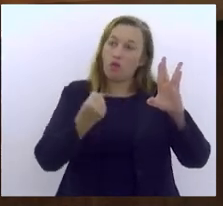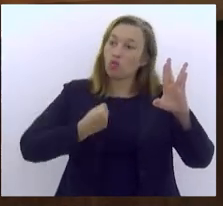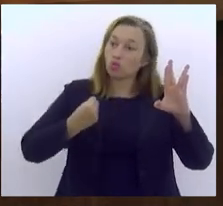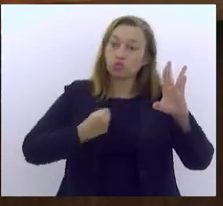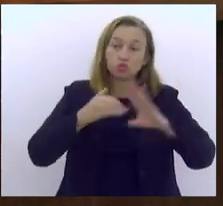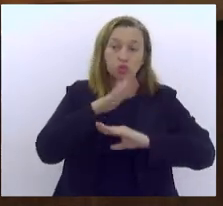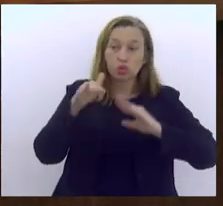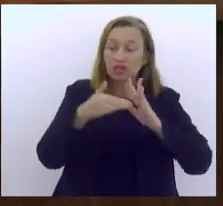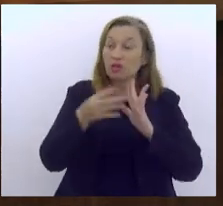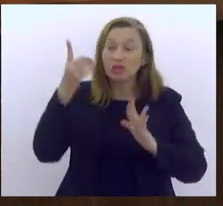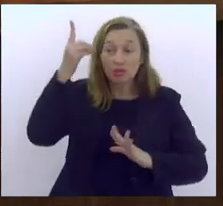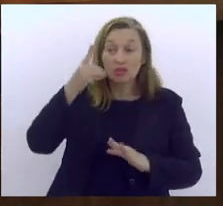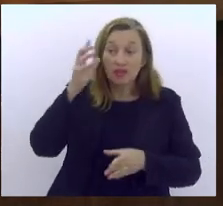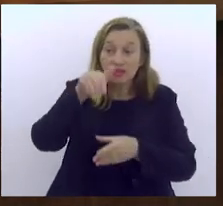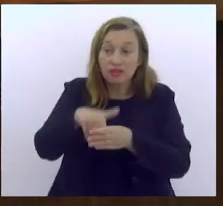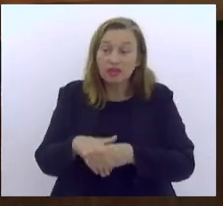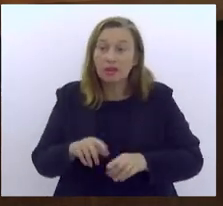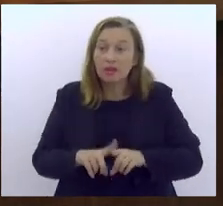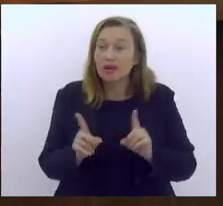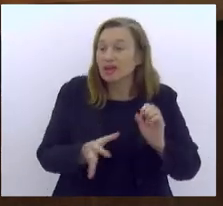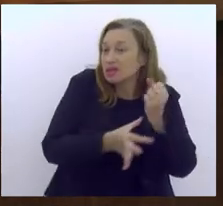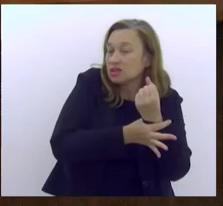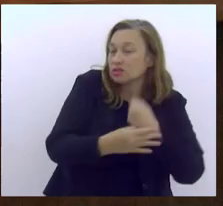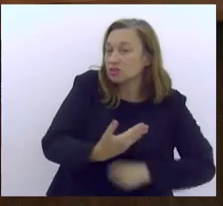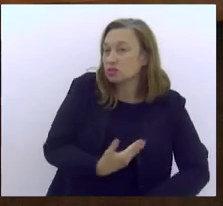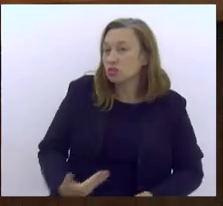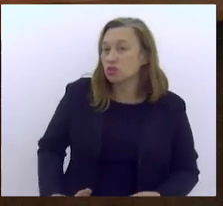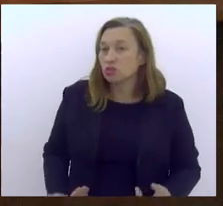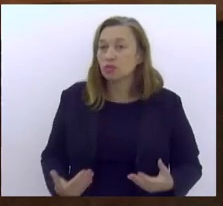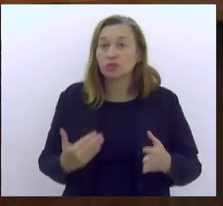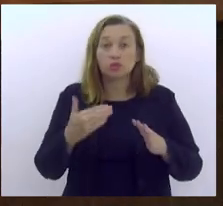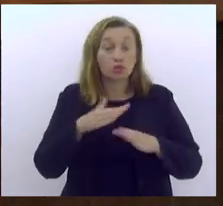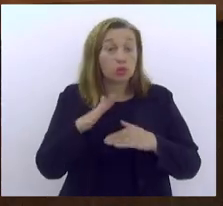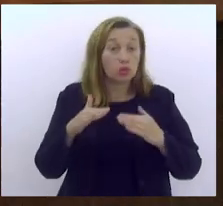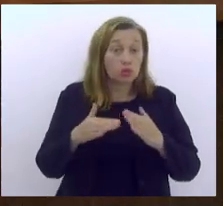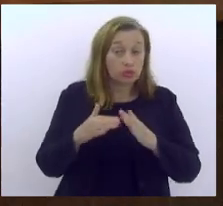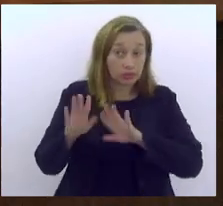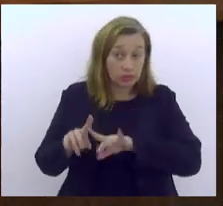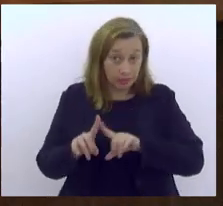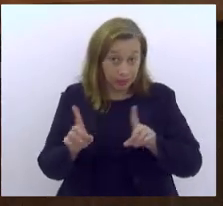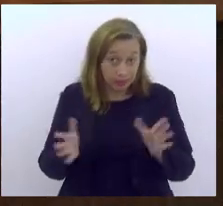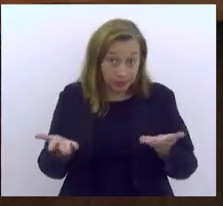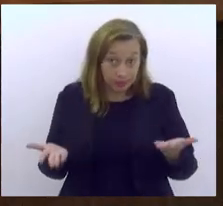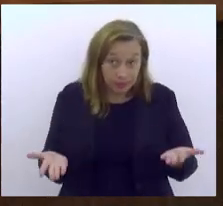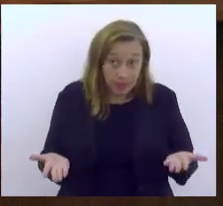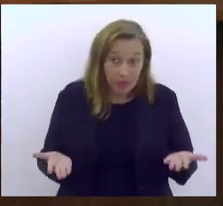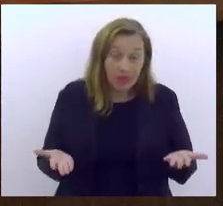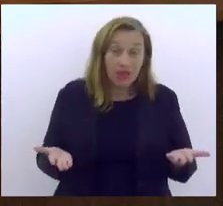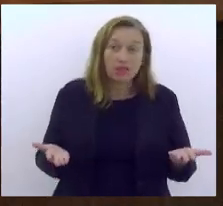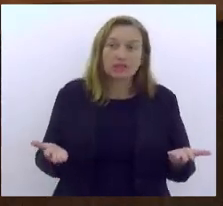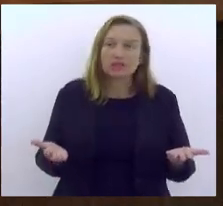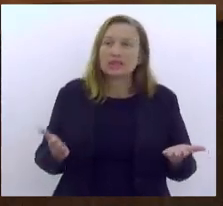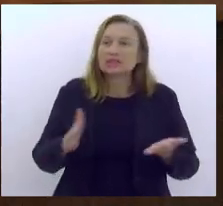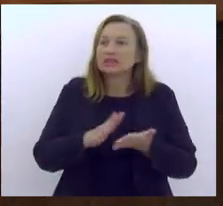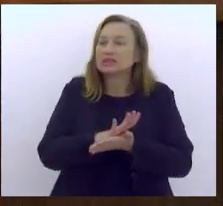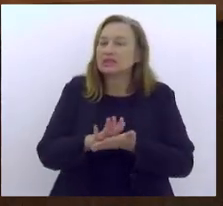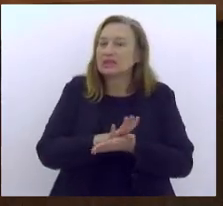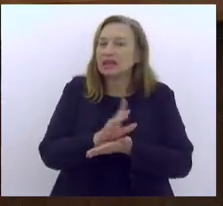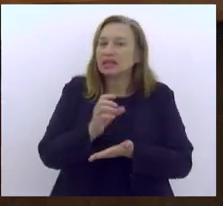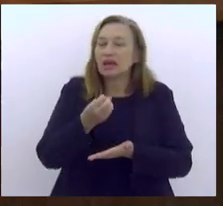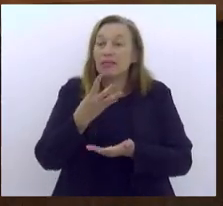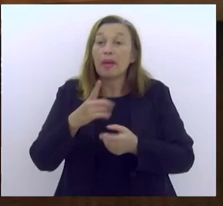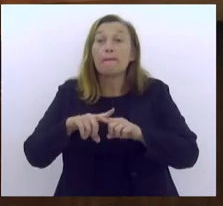unanimidade. Se bem que na questão da segurança, claro, uma unanimidade em termos. A unanimidade é que nada está bem como